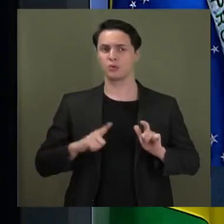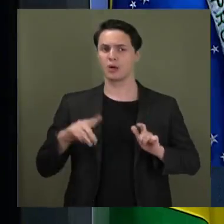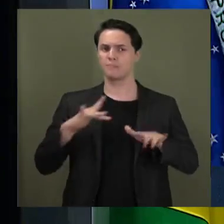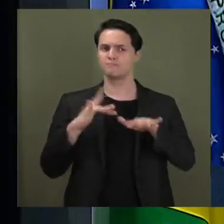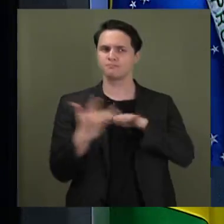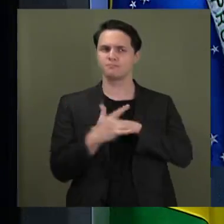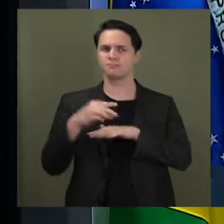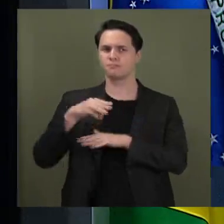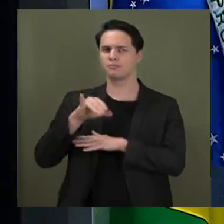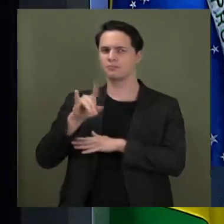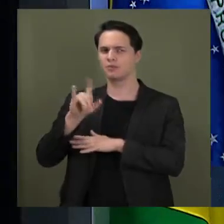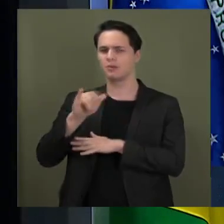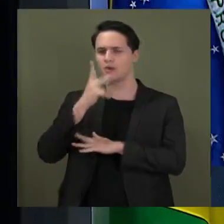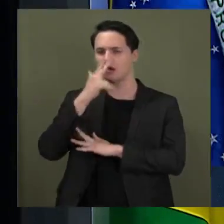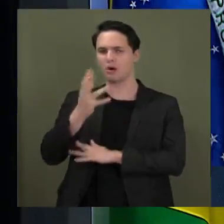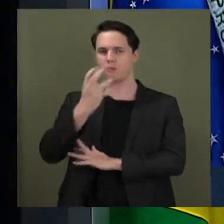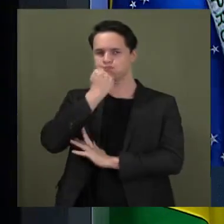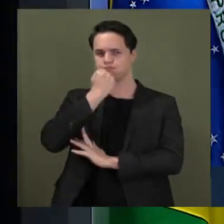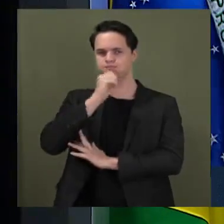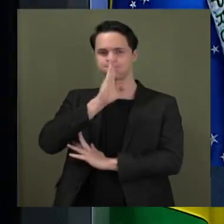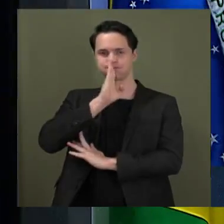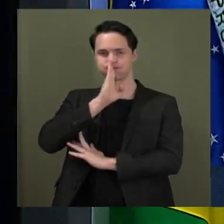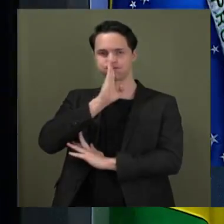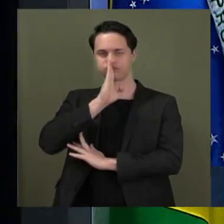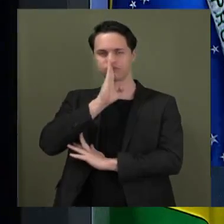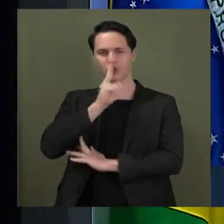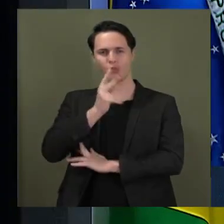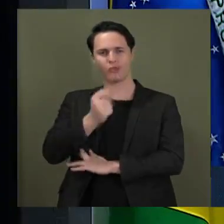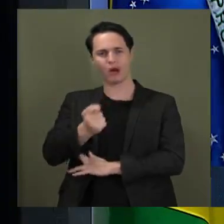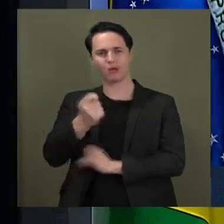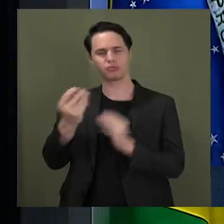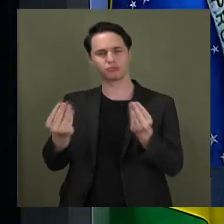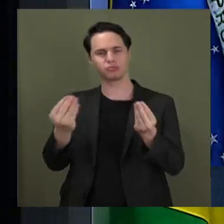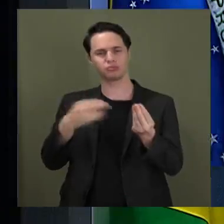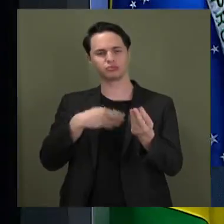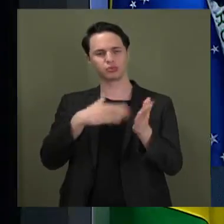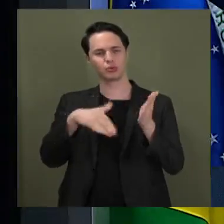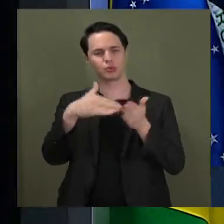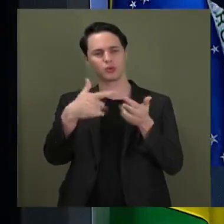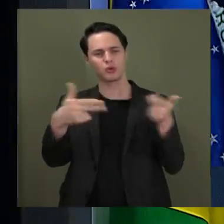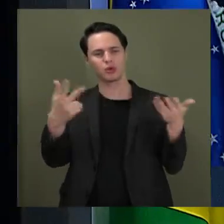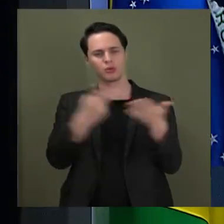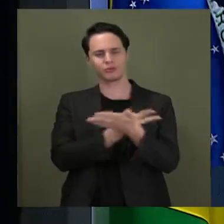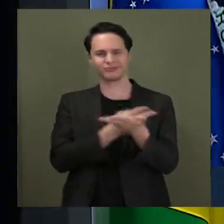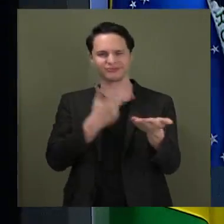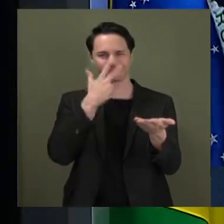silencia covardemente diante de tudo que está acontecendo, como se não existisse.